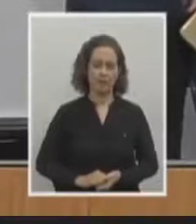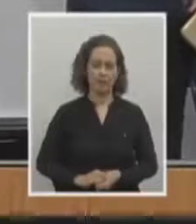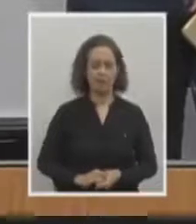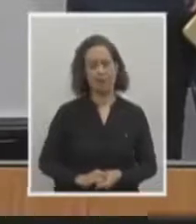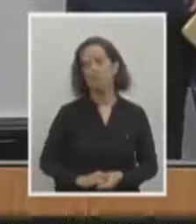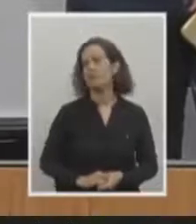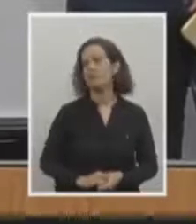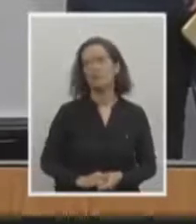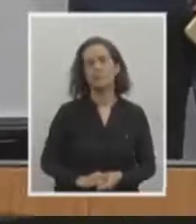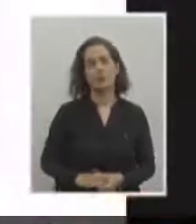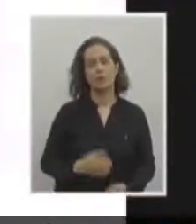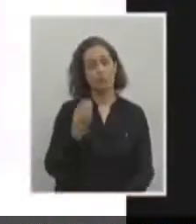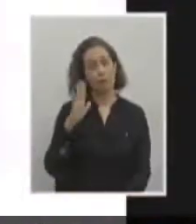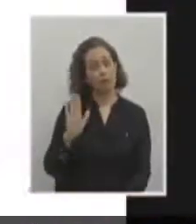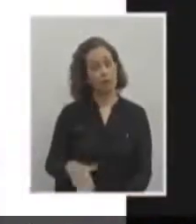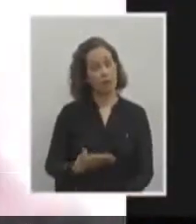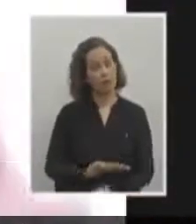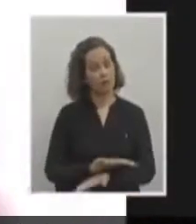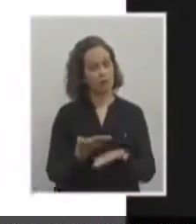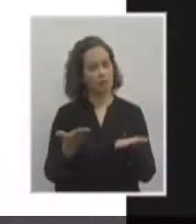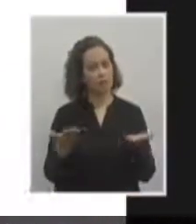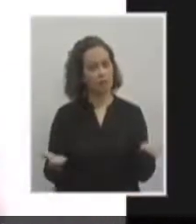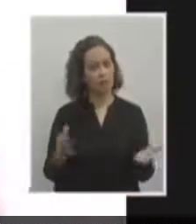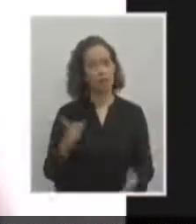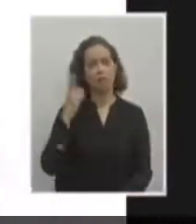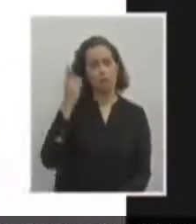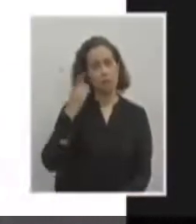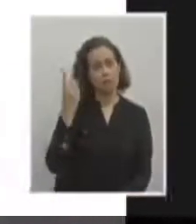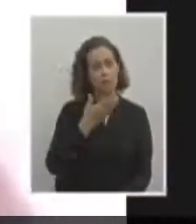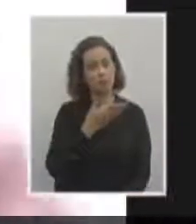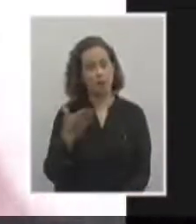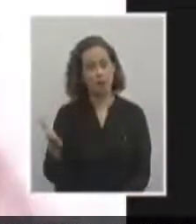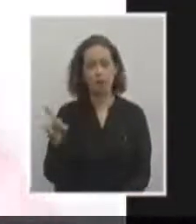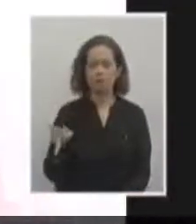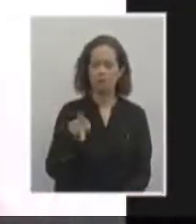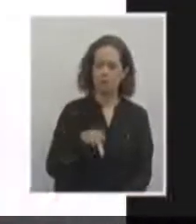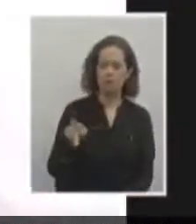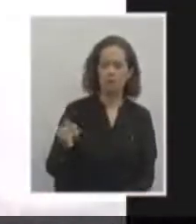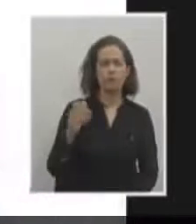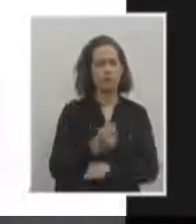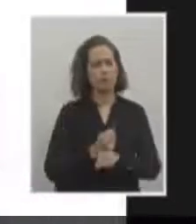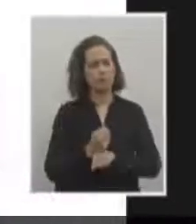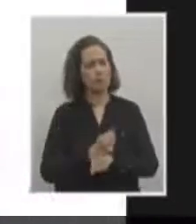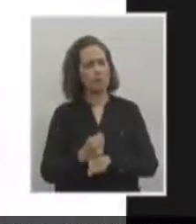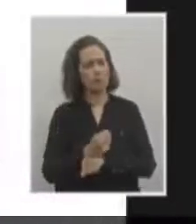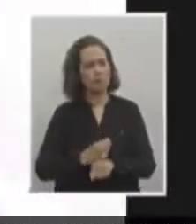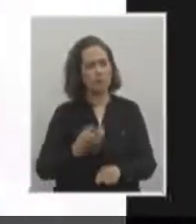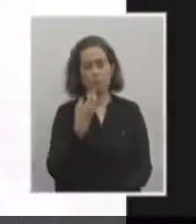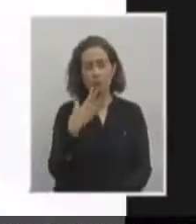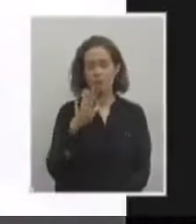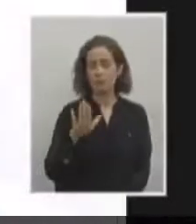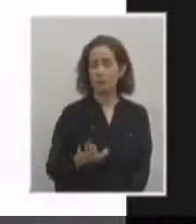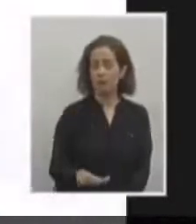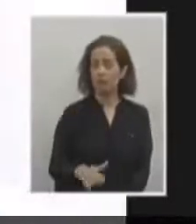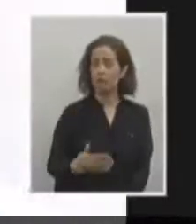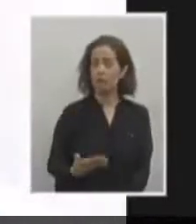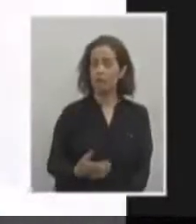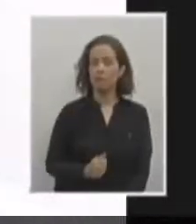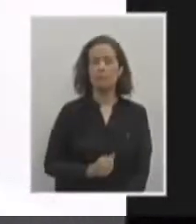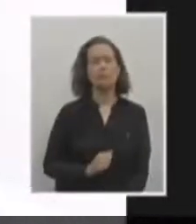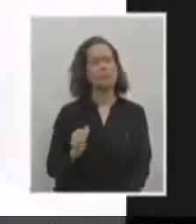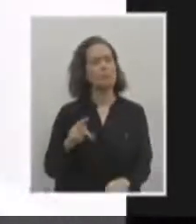Boa tarde a todos, aos senhores deputados, aos professores, todos presentes. Realmente é